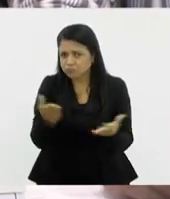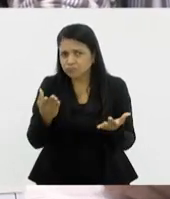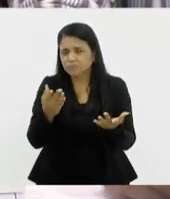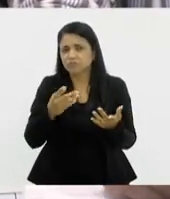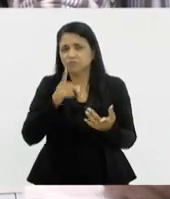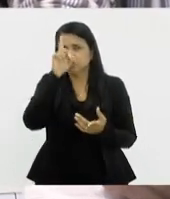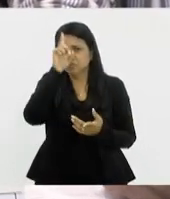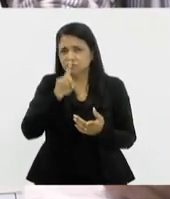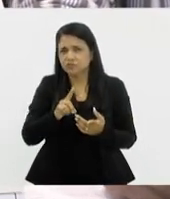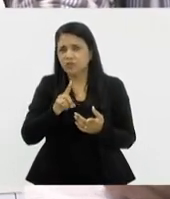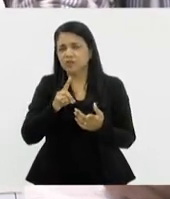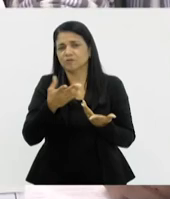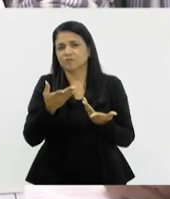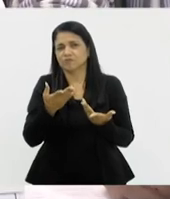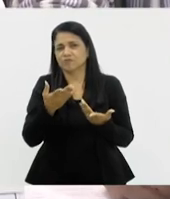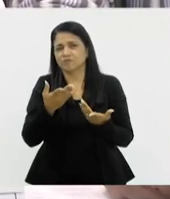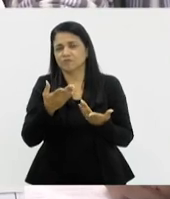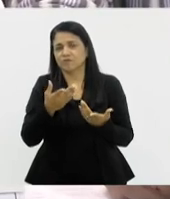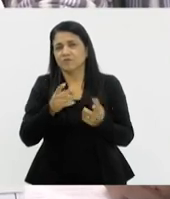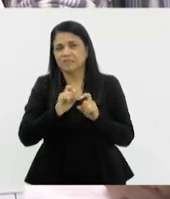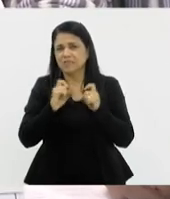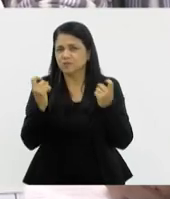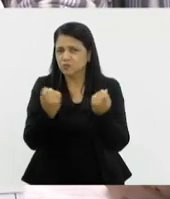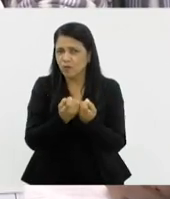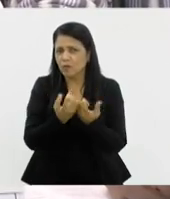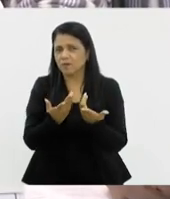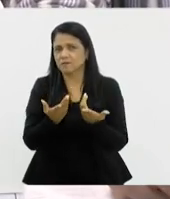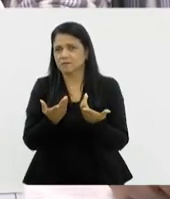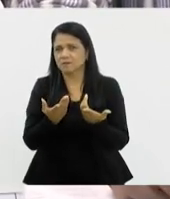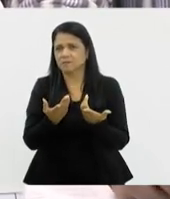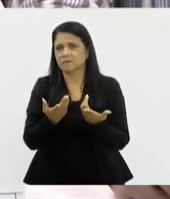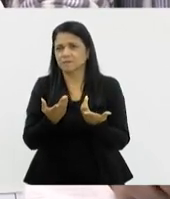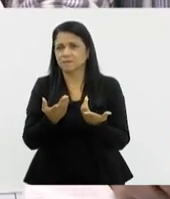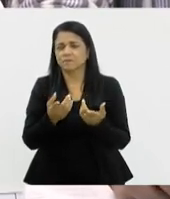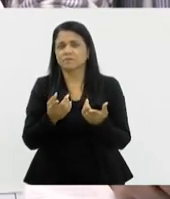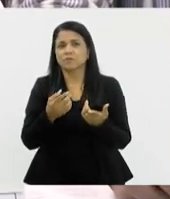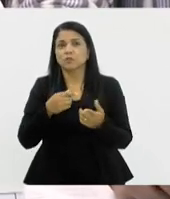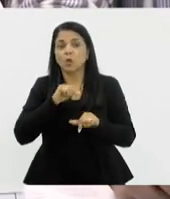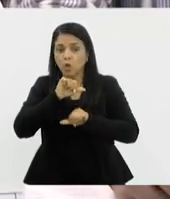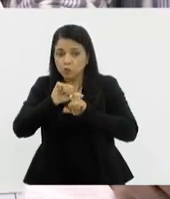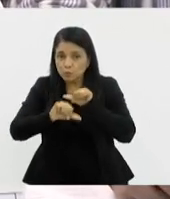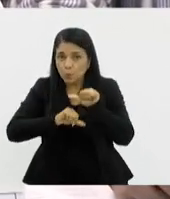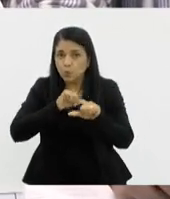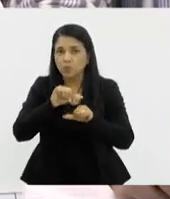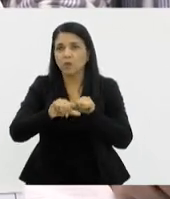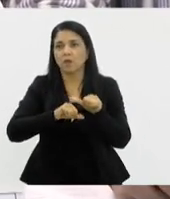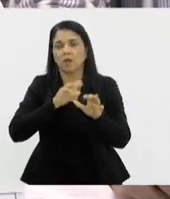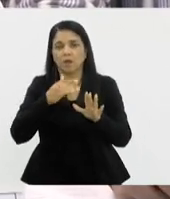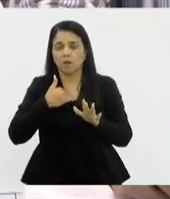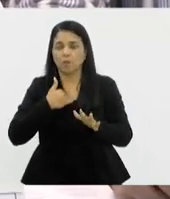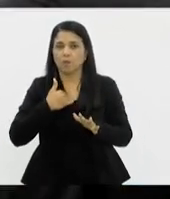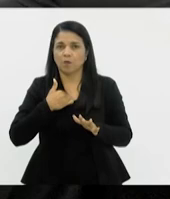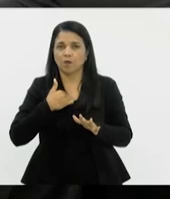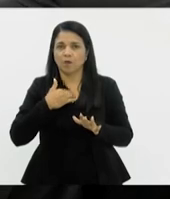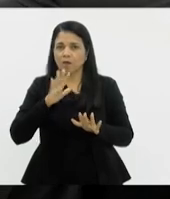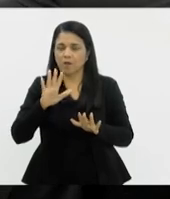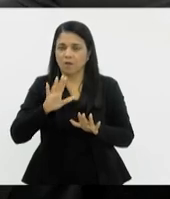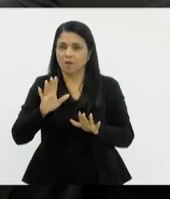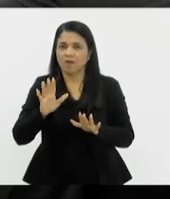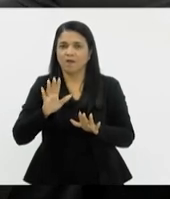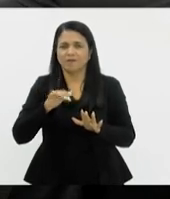reprodutivos e sexuais. Não, mas aí a gente mudou exatamente, e esse foi o parecer do deputado. Não, pensei que tivesse em juízo, em causa própria, não foi isso não, né?